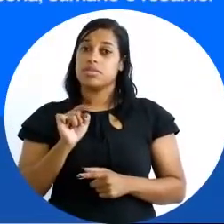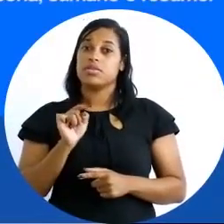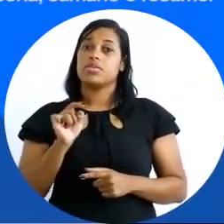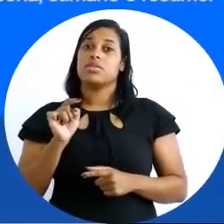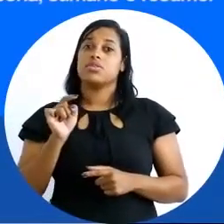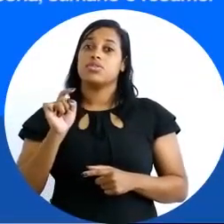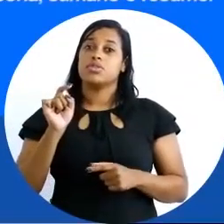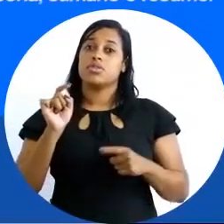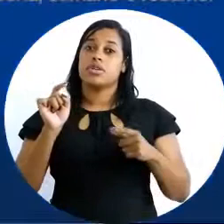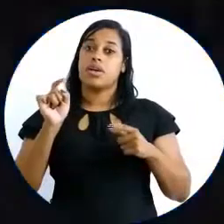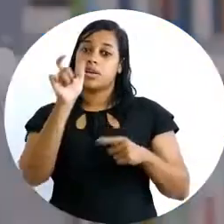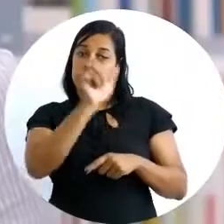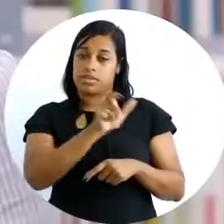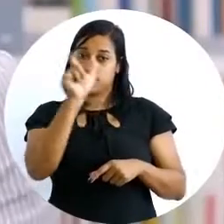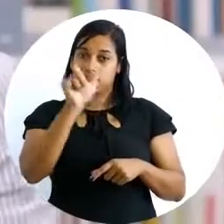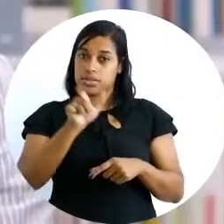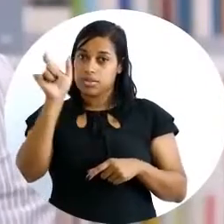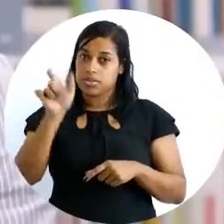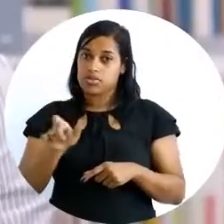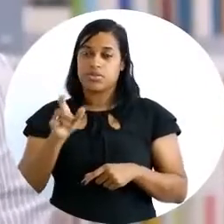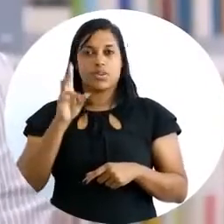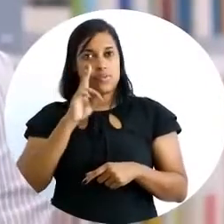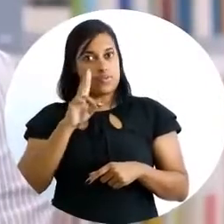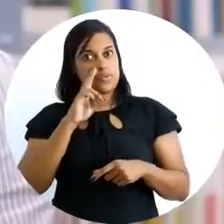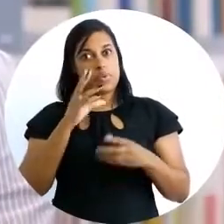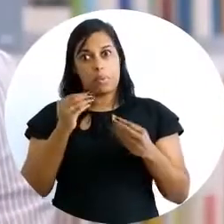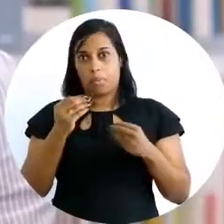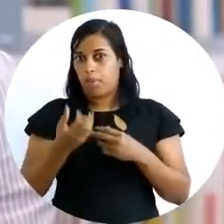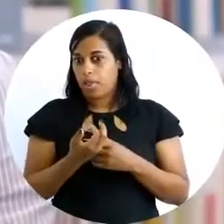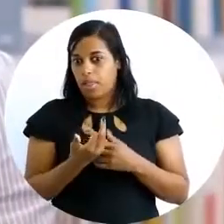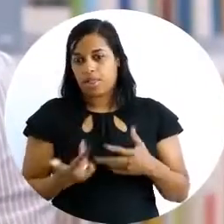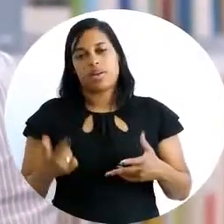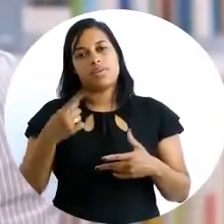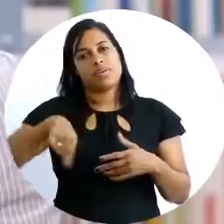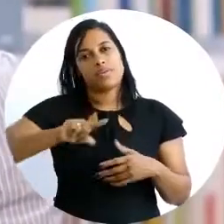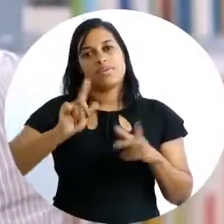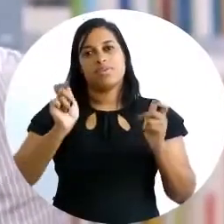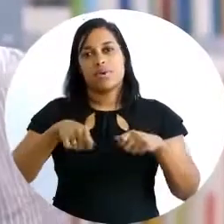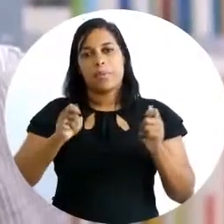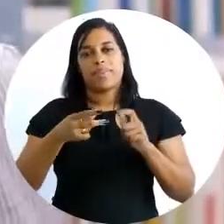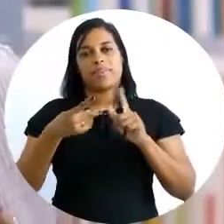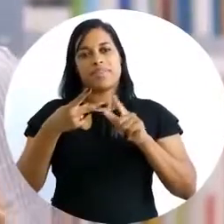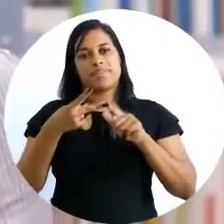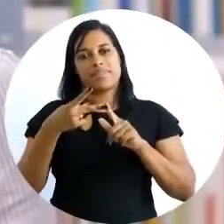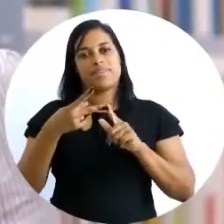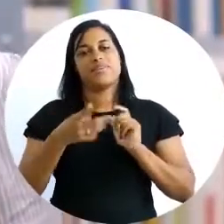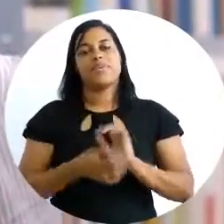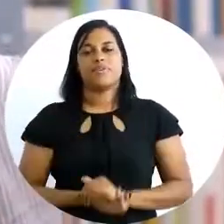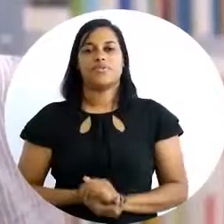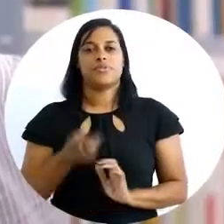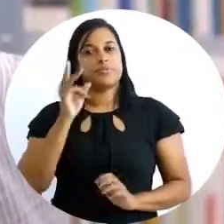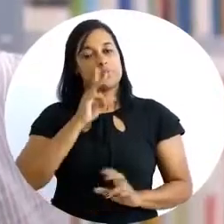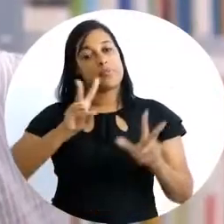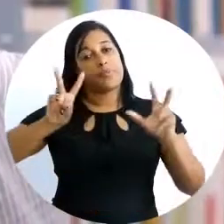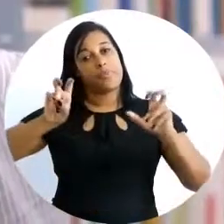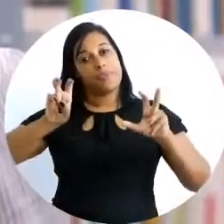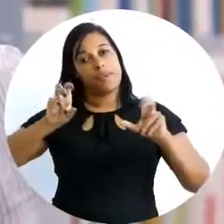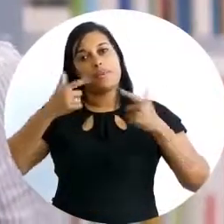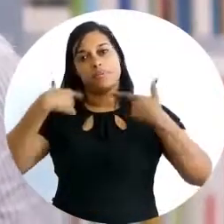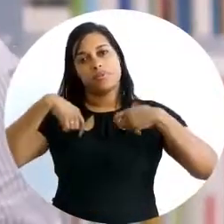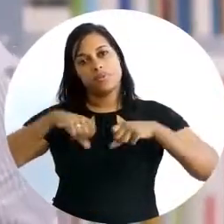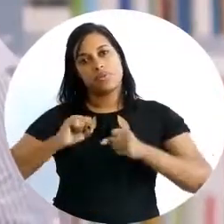características dos índices. Então, viu só quanta coisa na nossa competência 2? Então, vimos tipos de